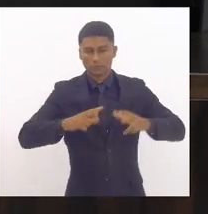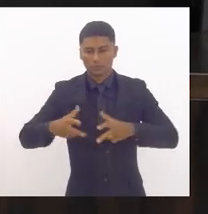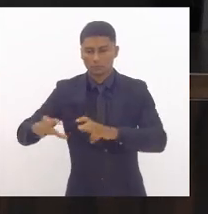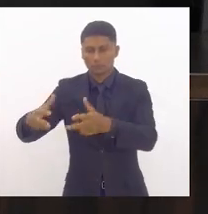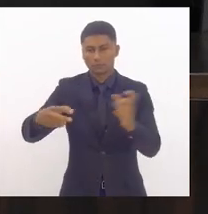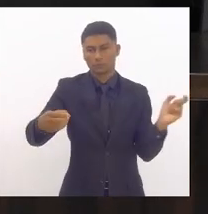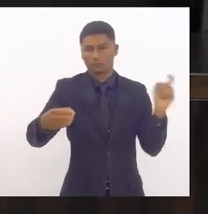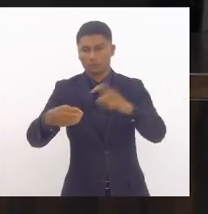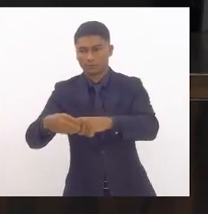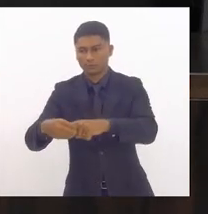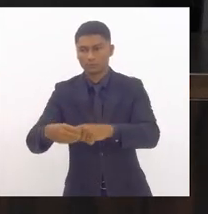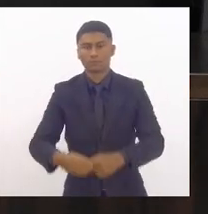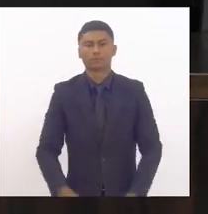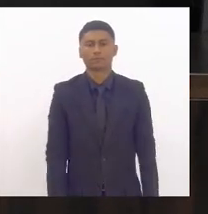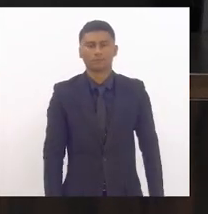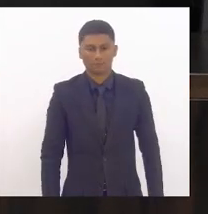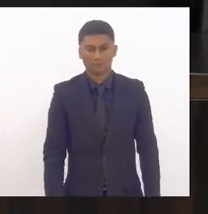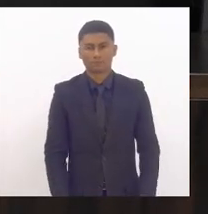comissões.